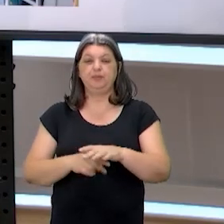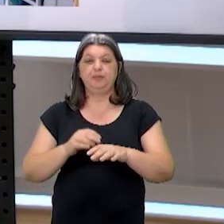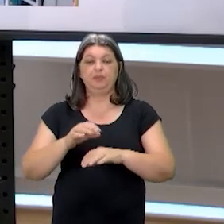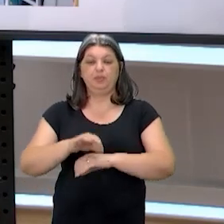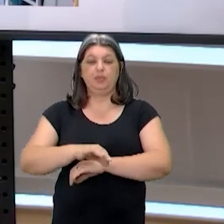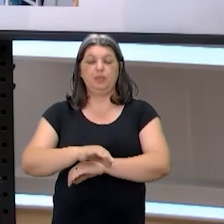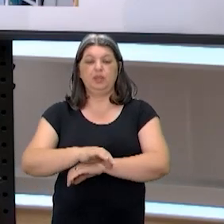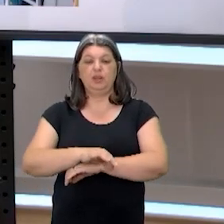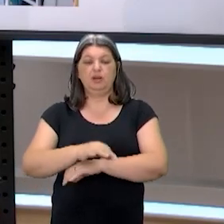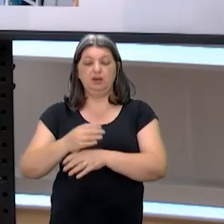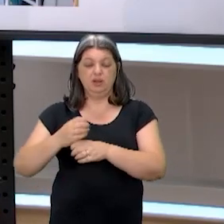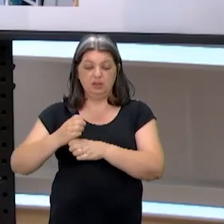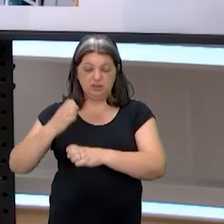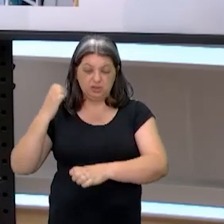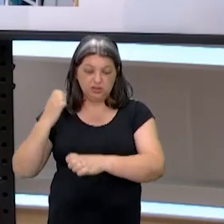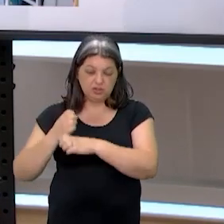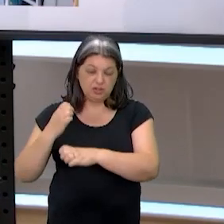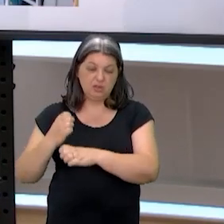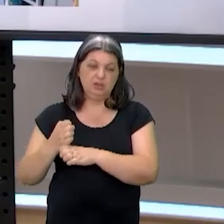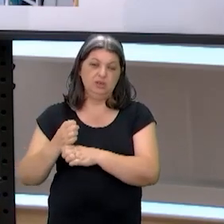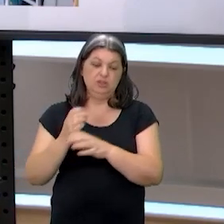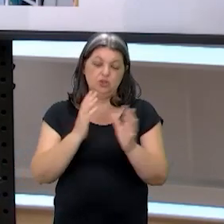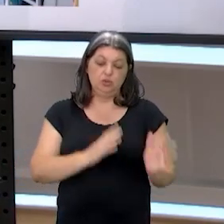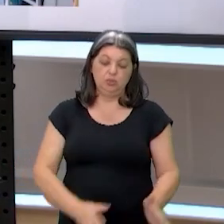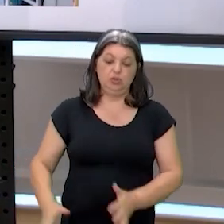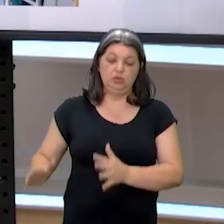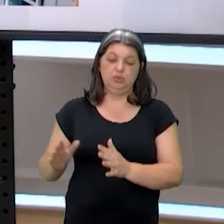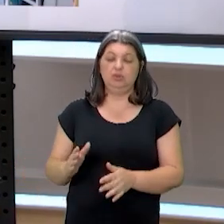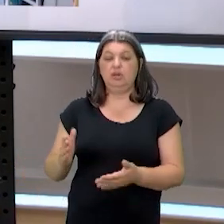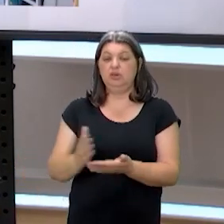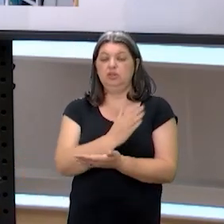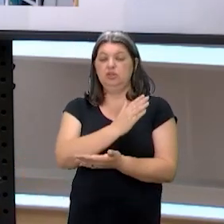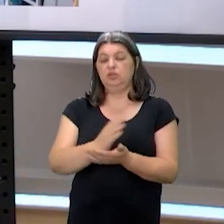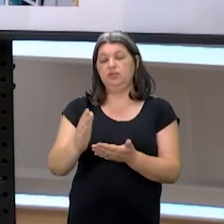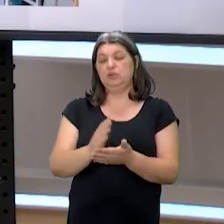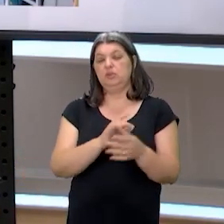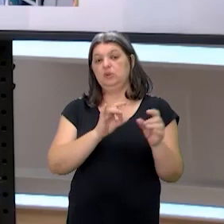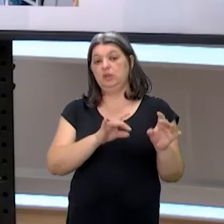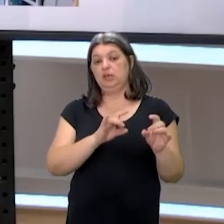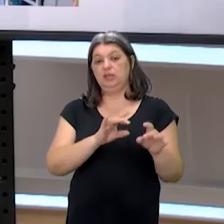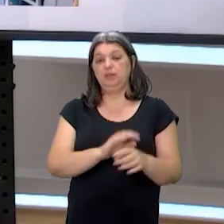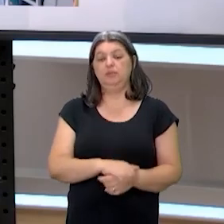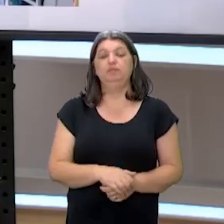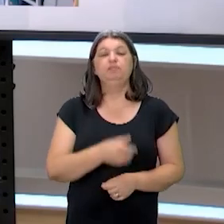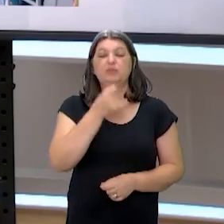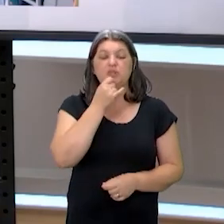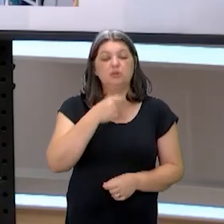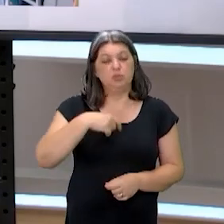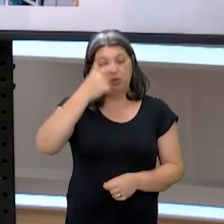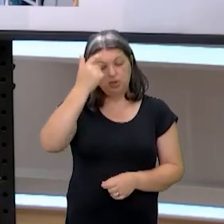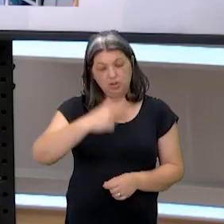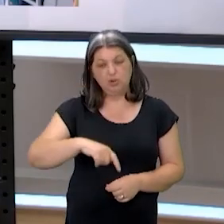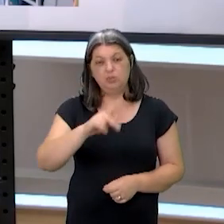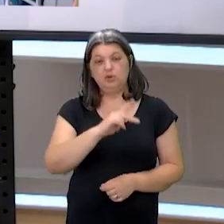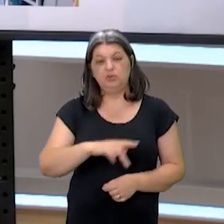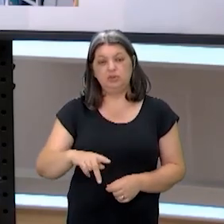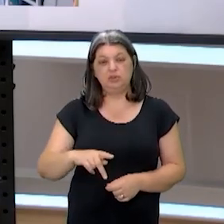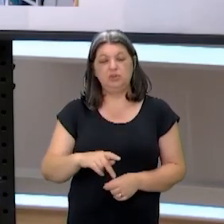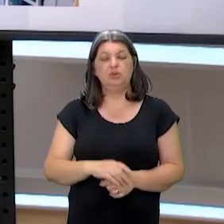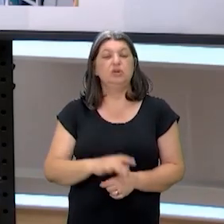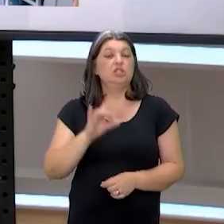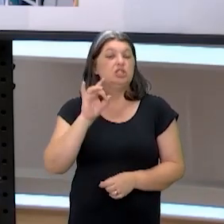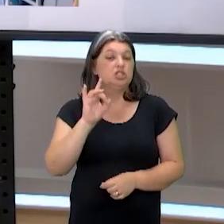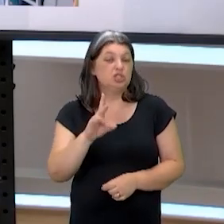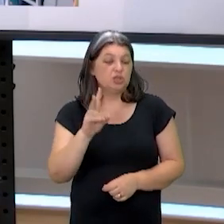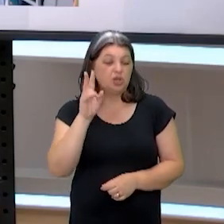de produção com essa divisão técnica. Pois bem, eu sou um professor, dou aula apenas de